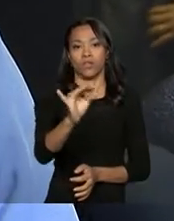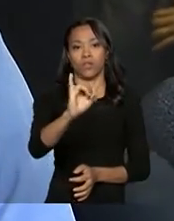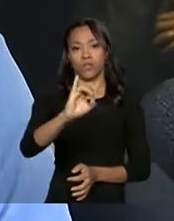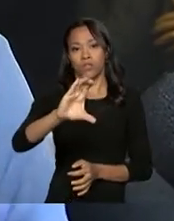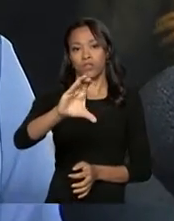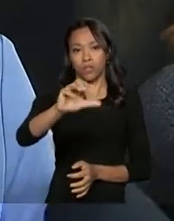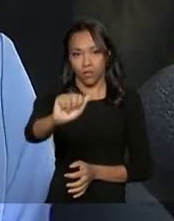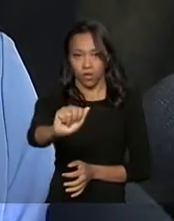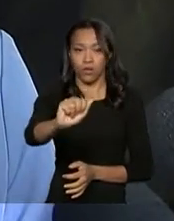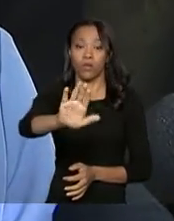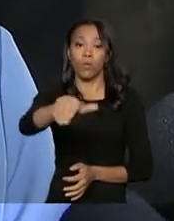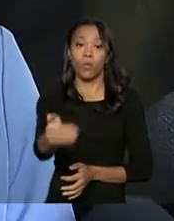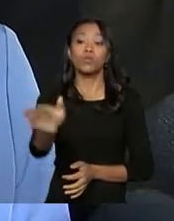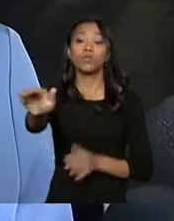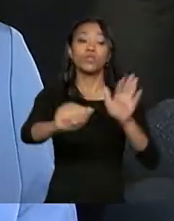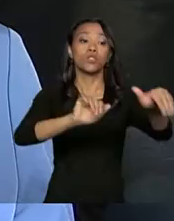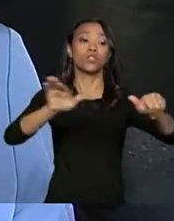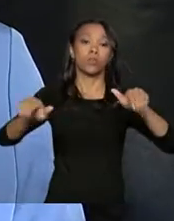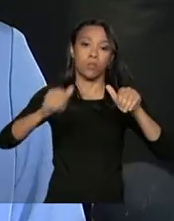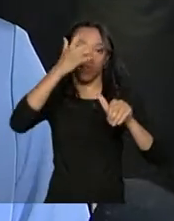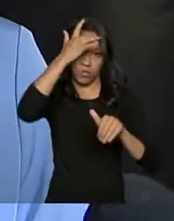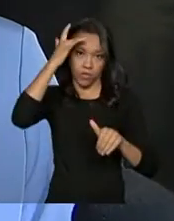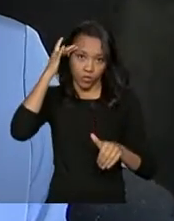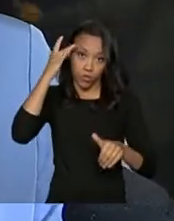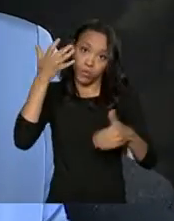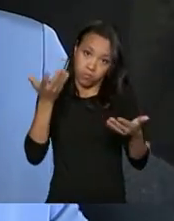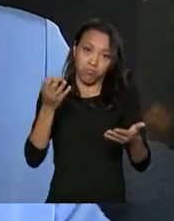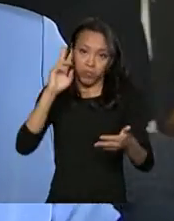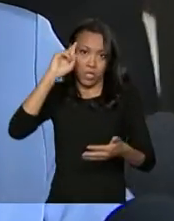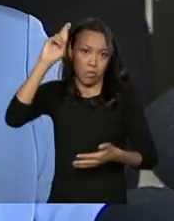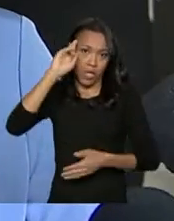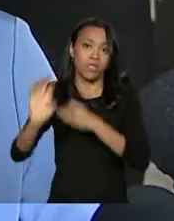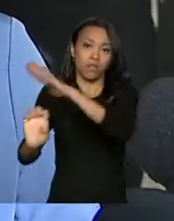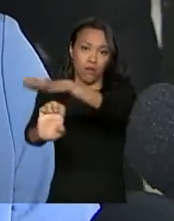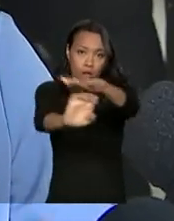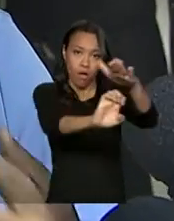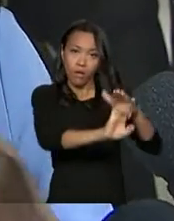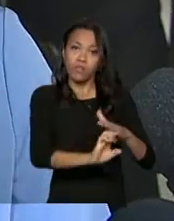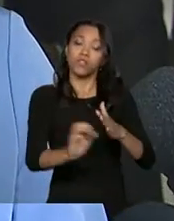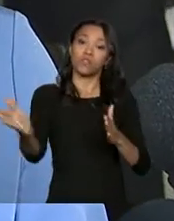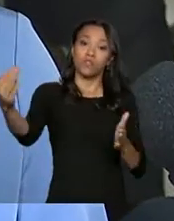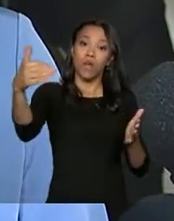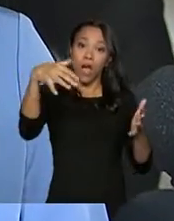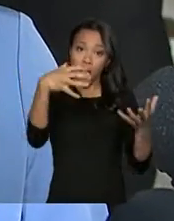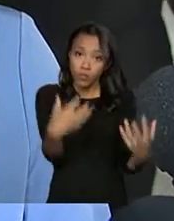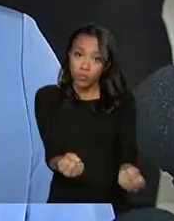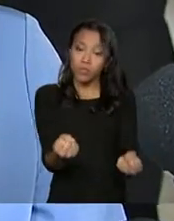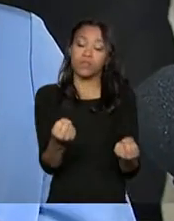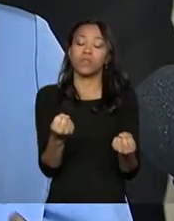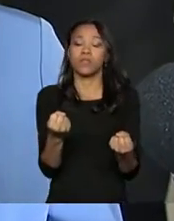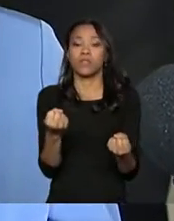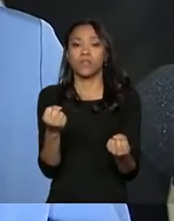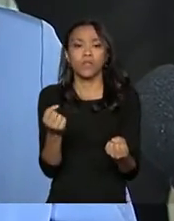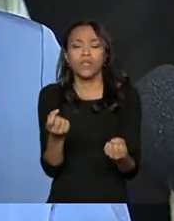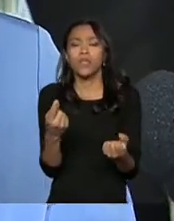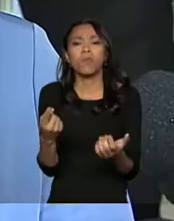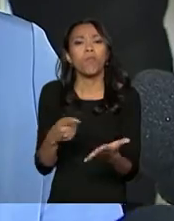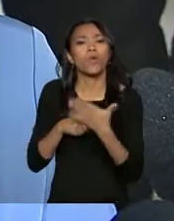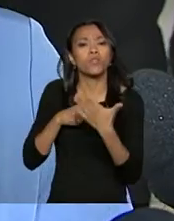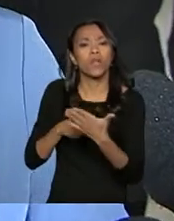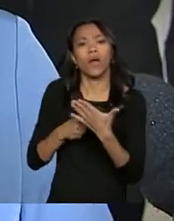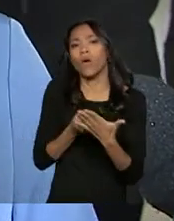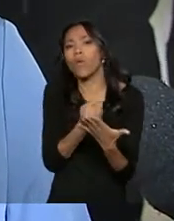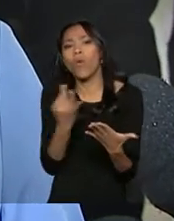para as pessoas, no caso os empresários, assumirem e mostrarem quais são